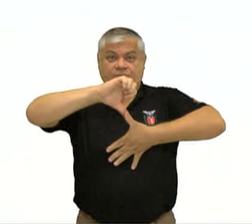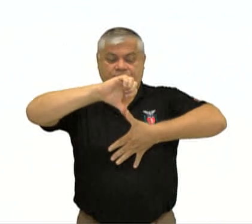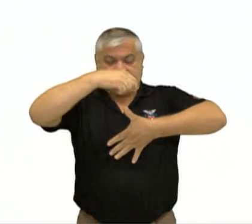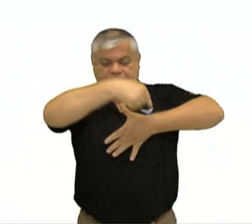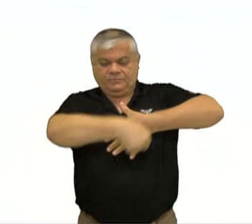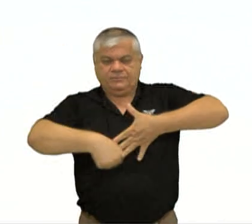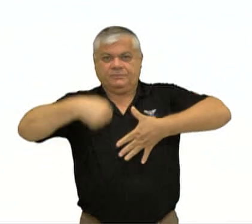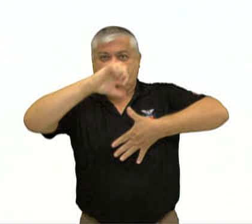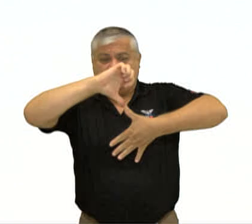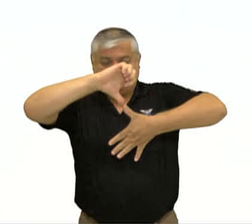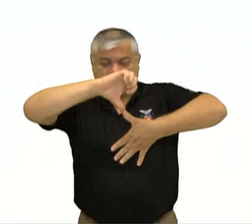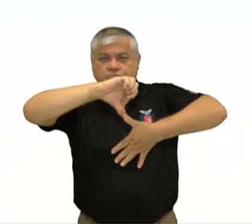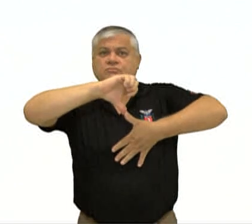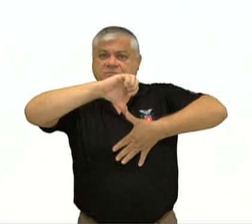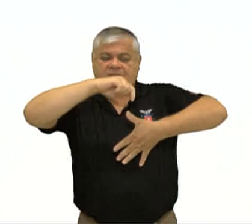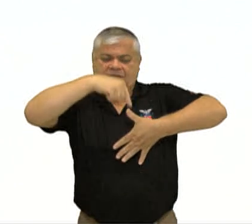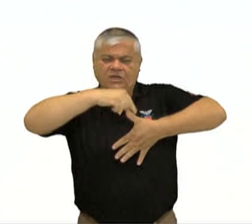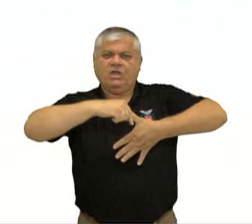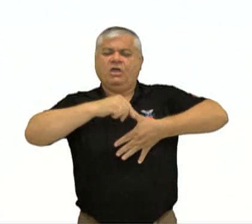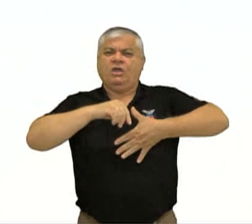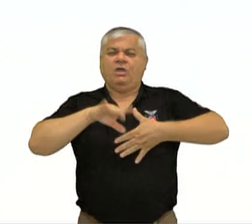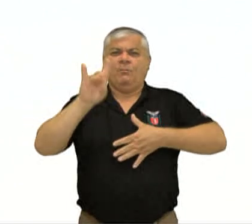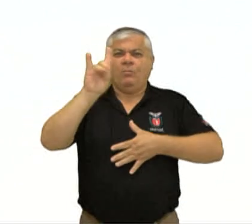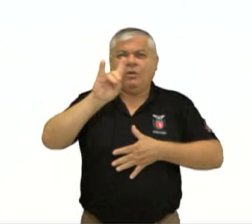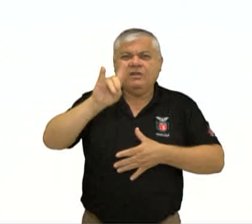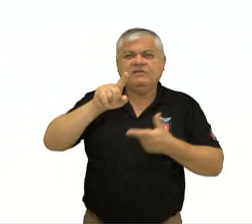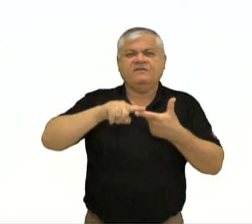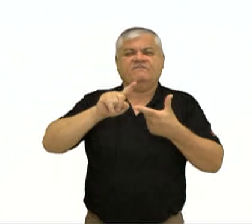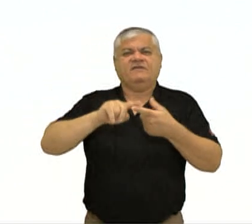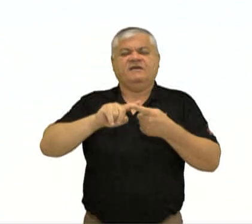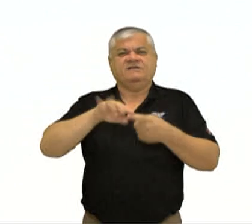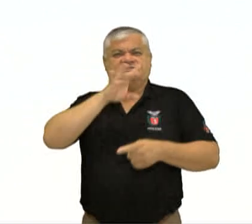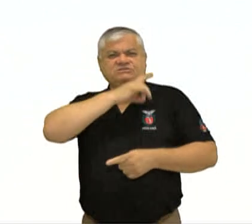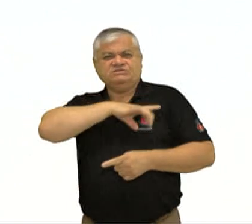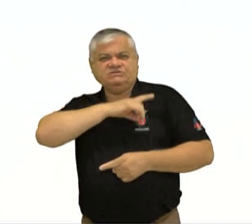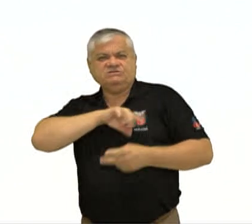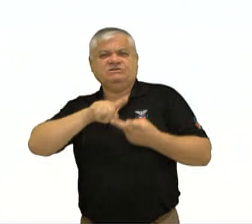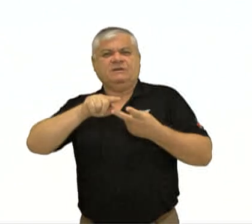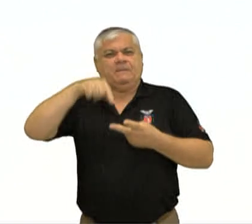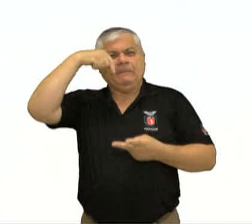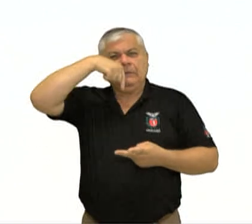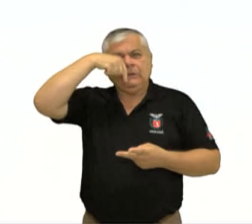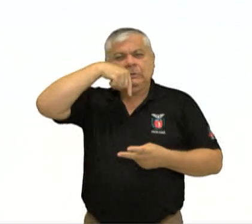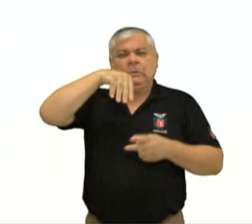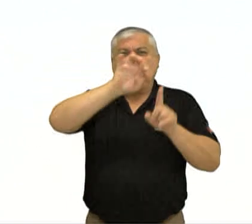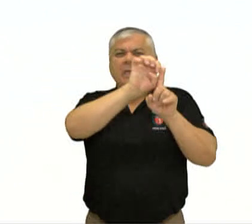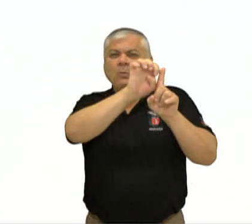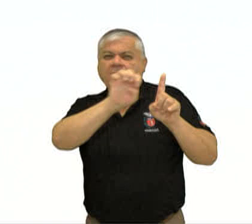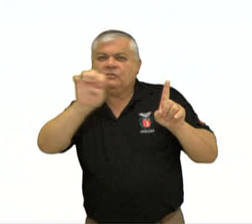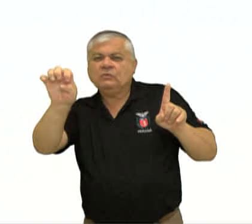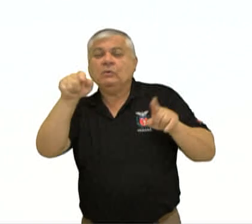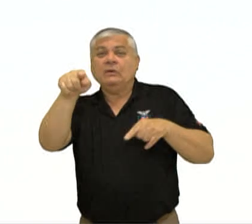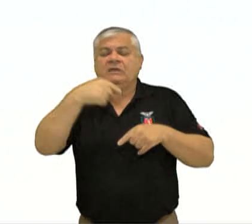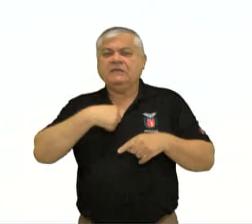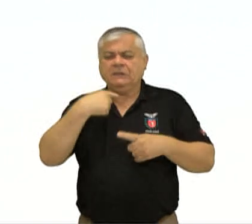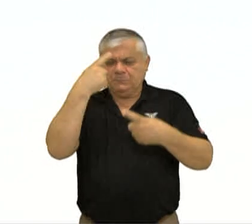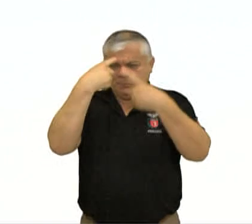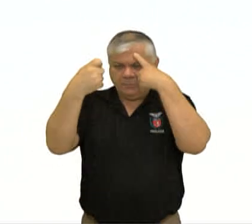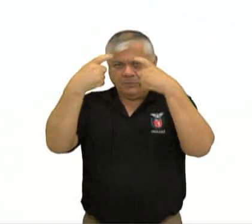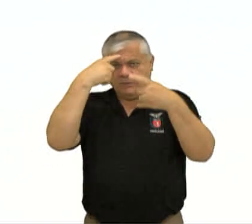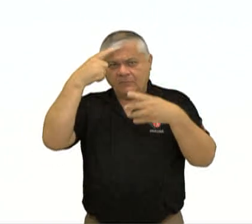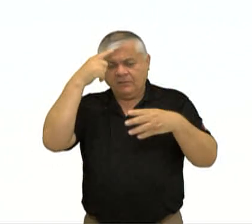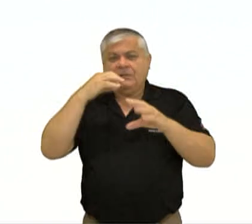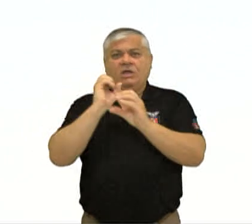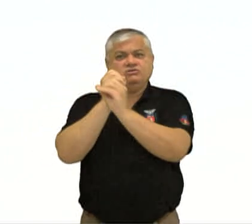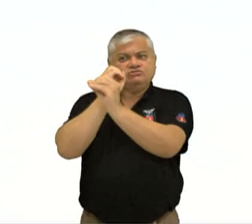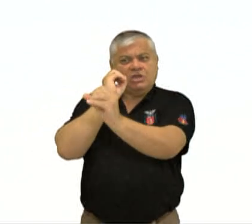Onde hoje se localizam Bolívia, Chile, né? Peru e Equador. Eles desenvolveram a engenharia, grandes obras de